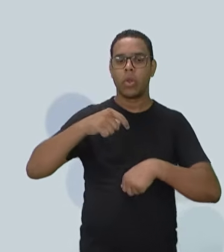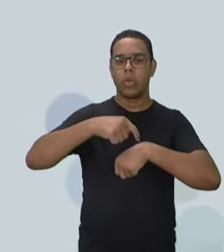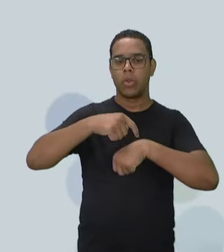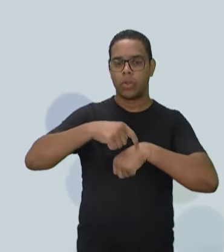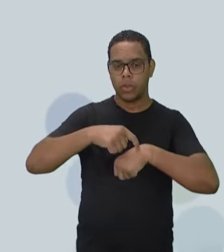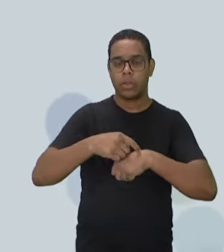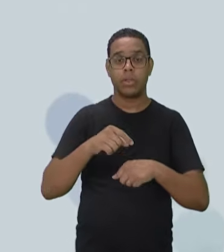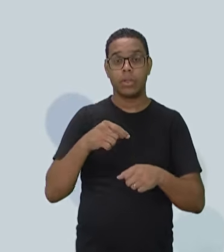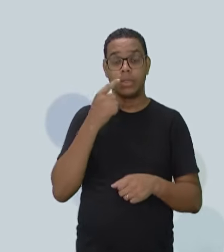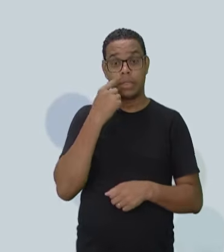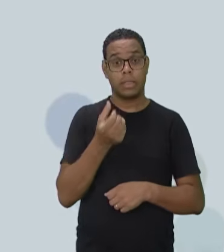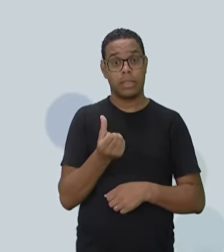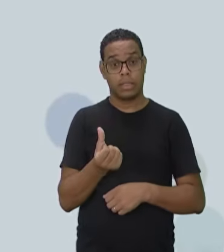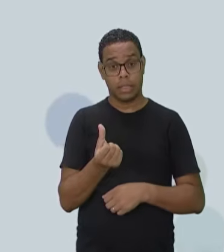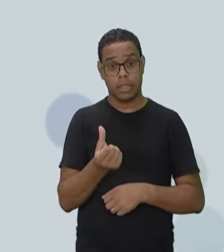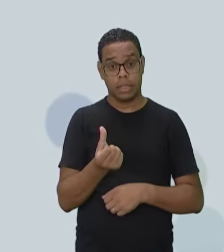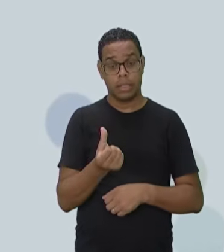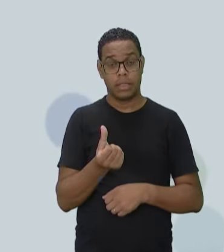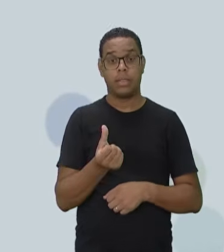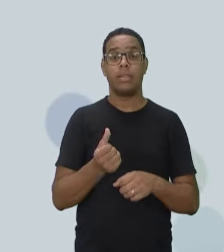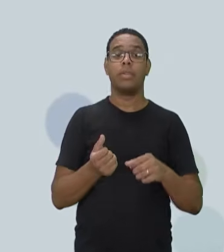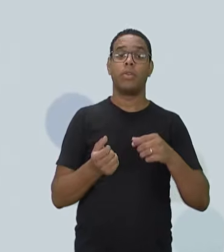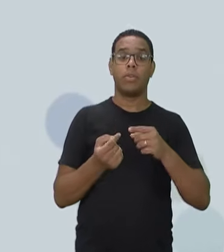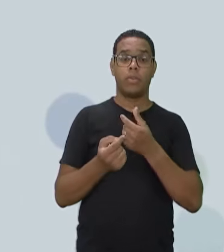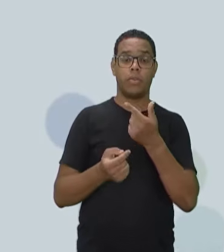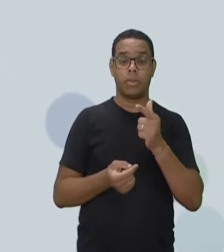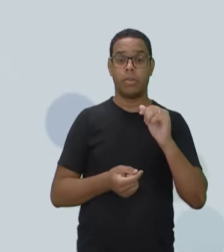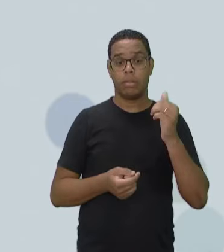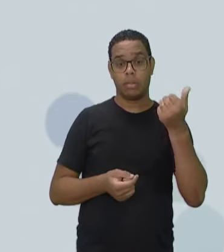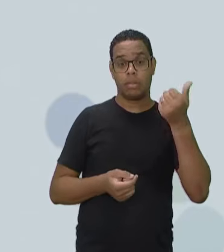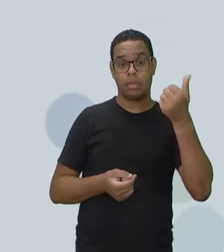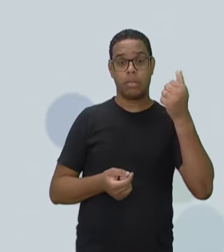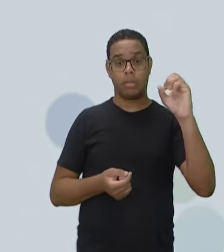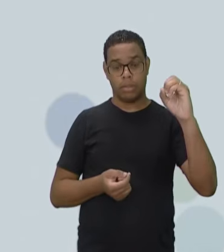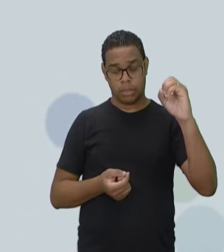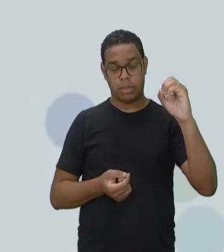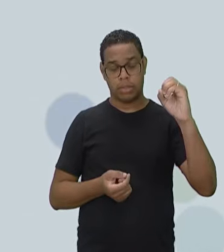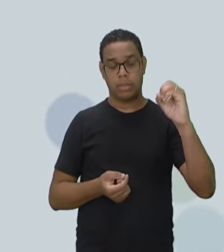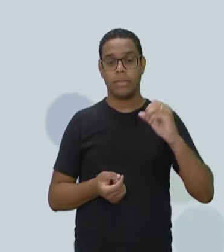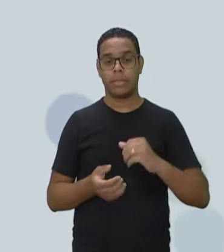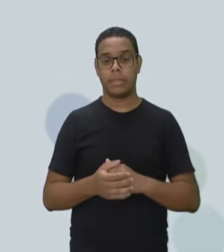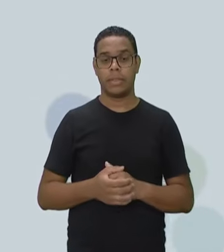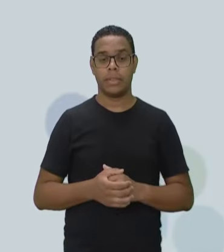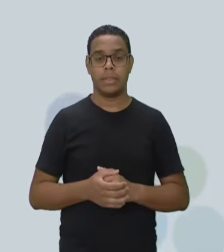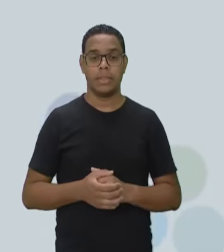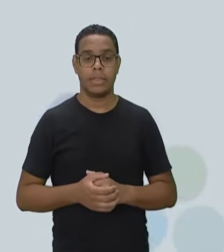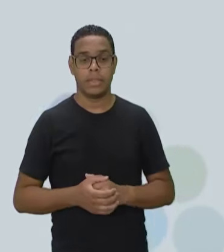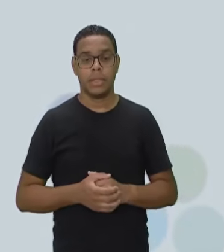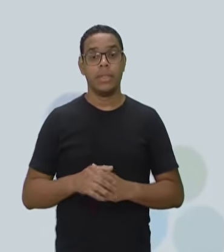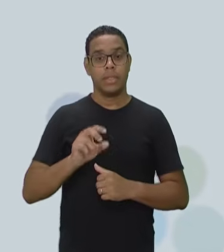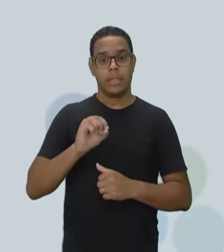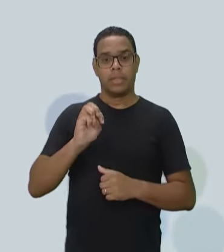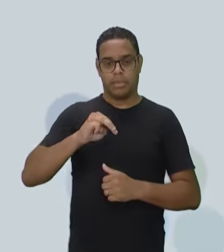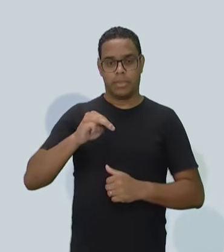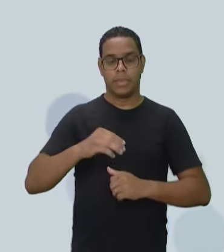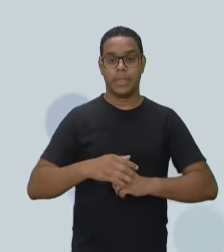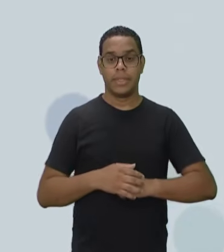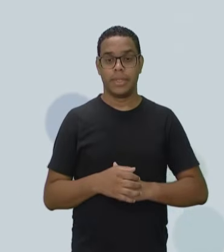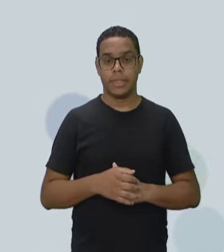apontando para o 6, 6 horas, e ponteiro grande apontando para o 10, 50